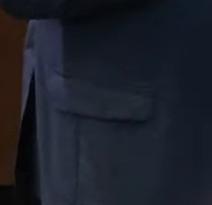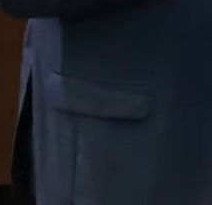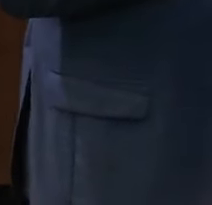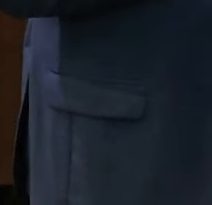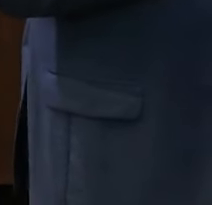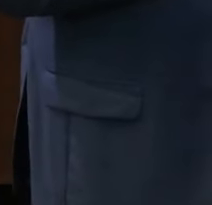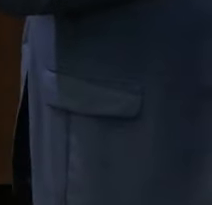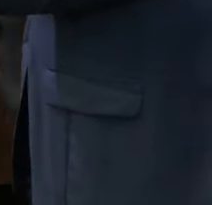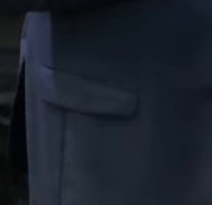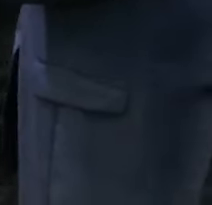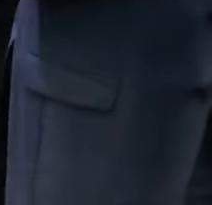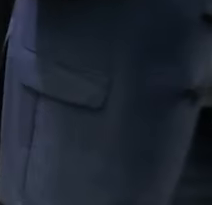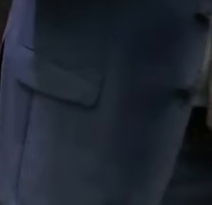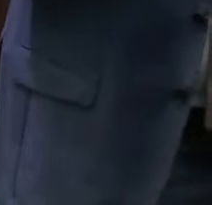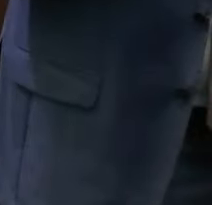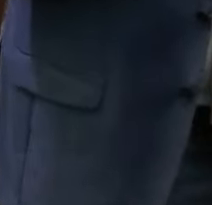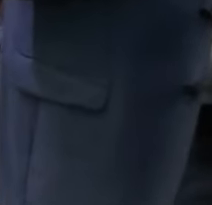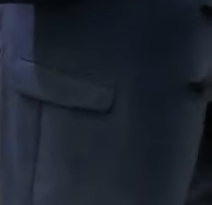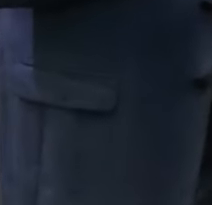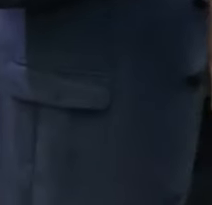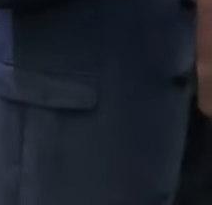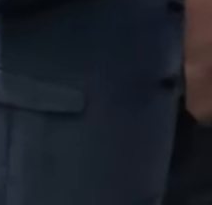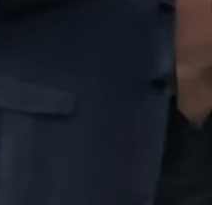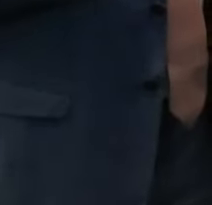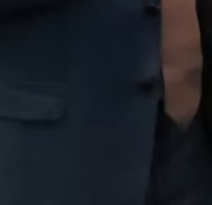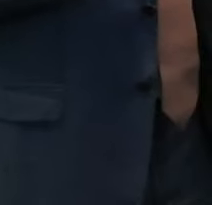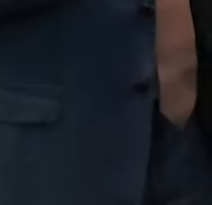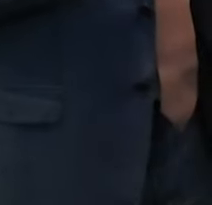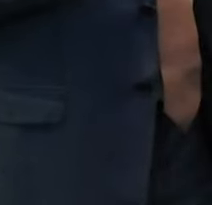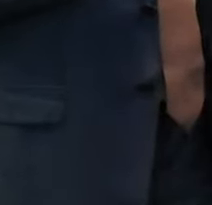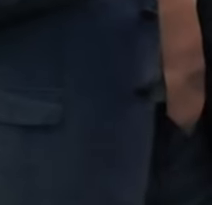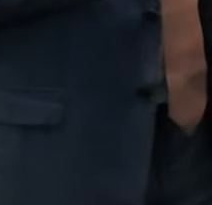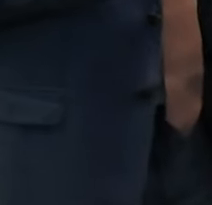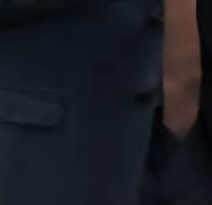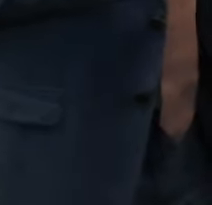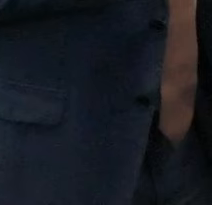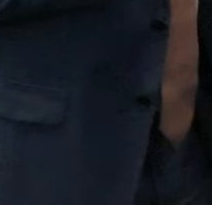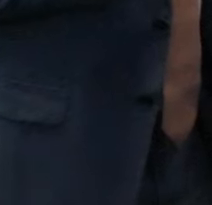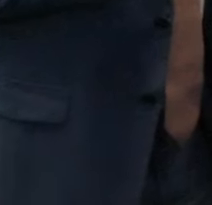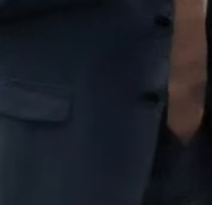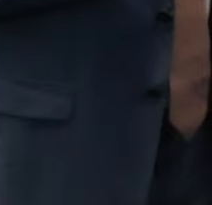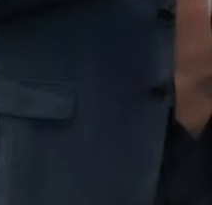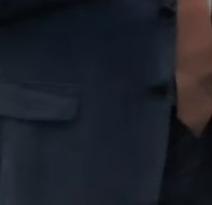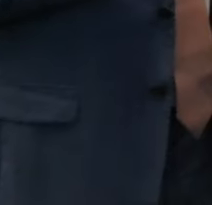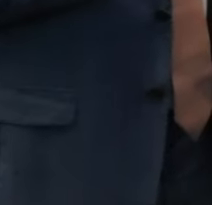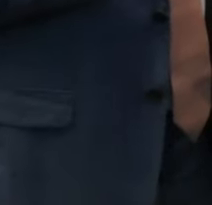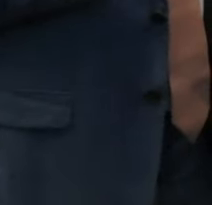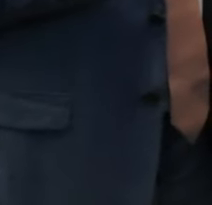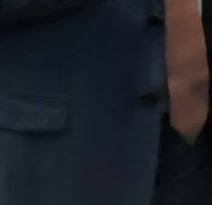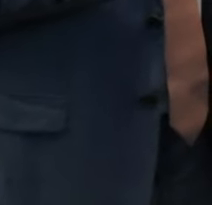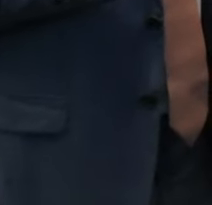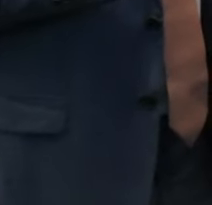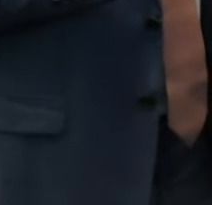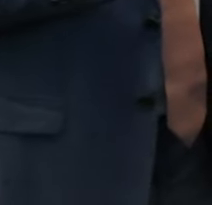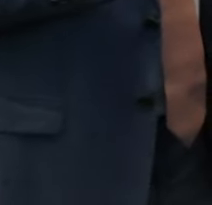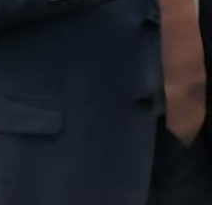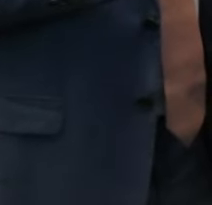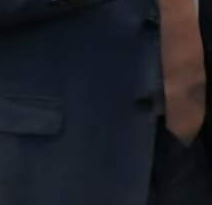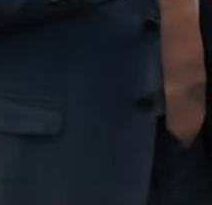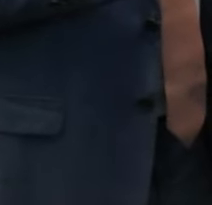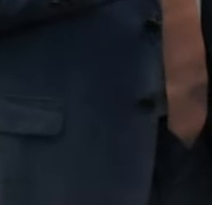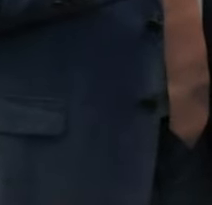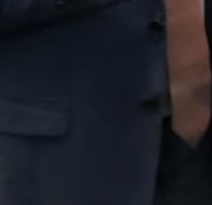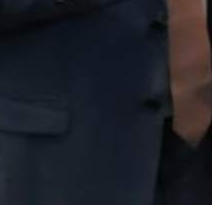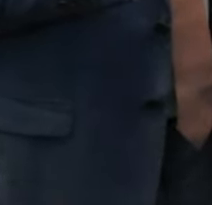Por quê? Ela não votou, a Verônica? Mas, senhora presidente, eu